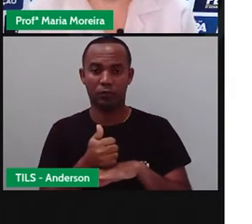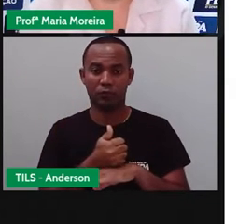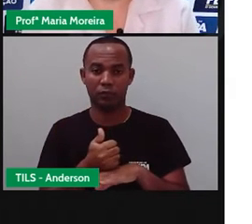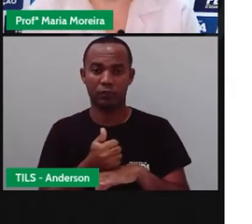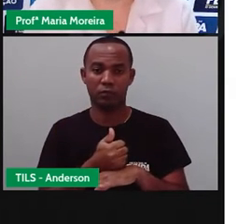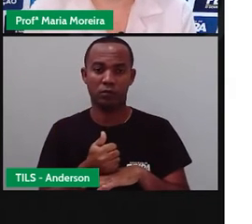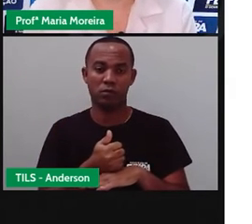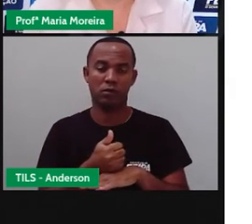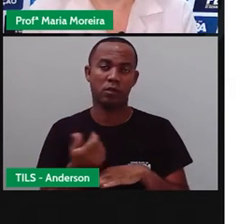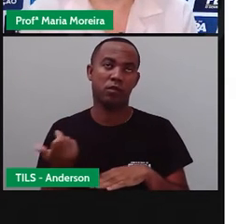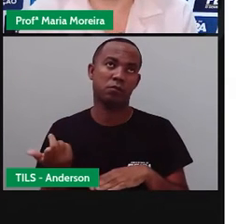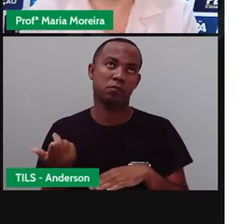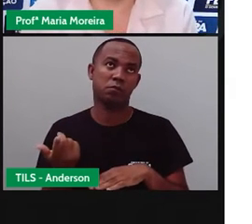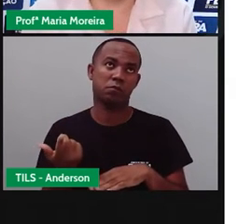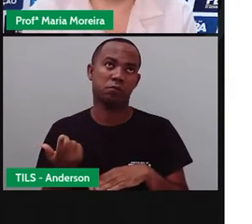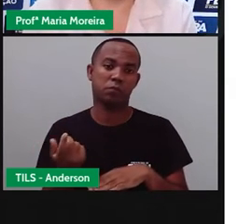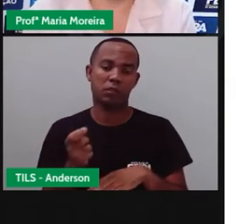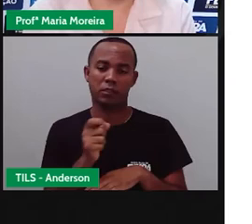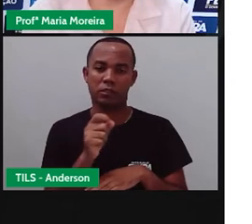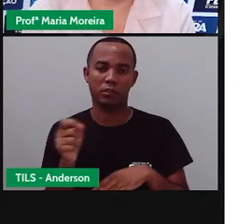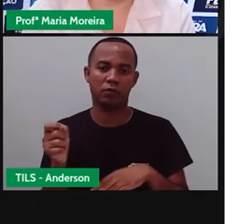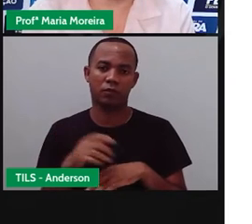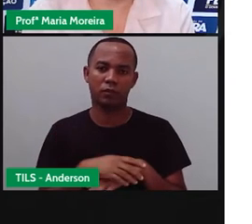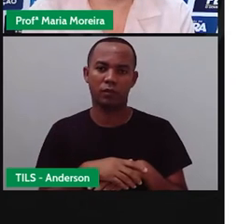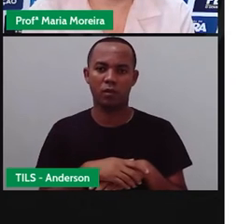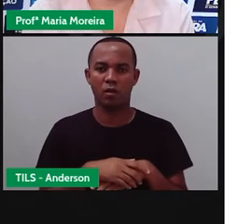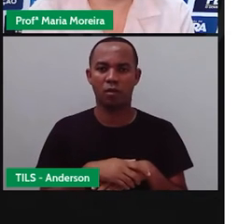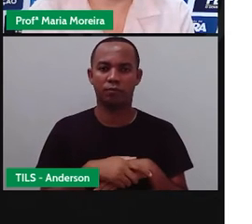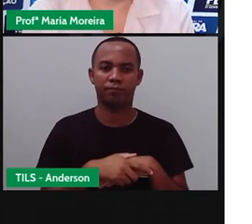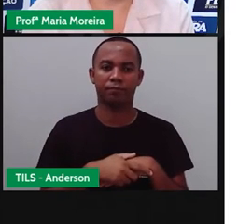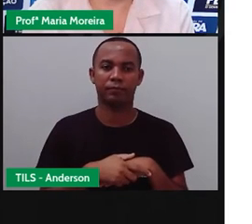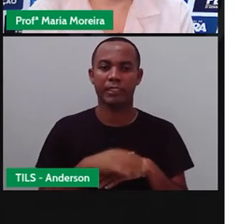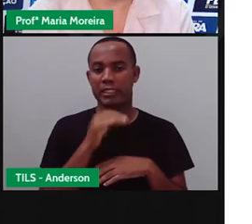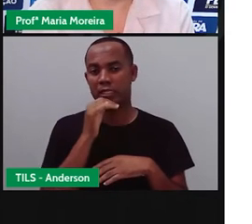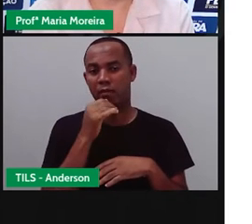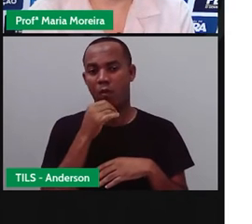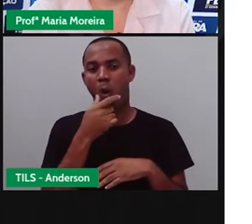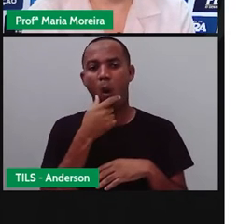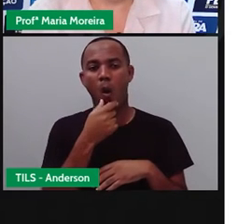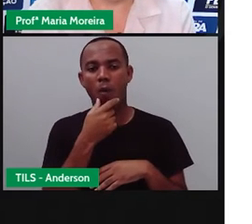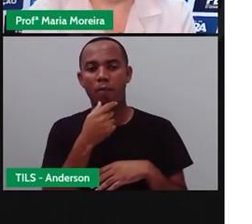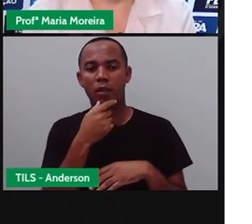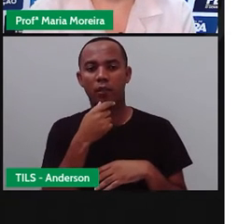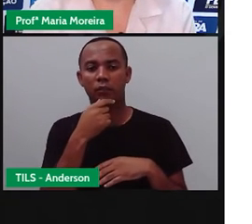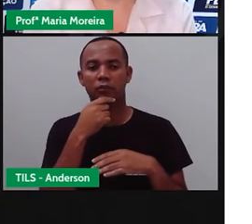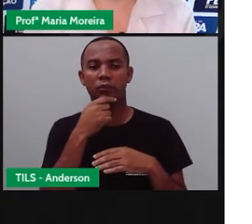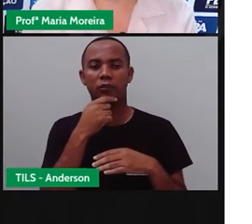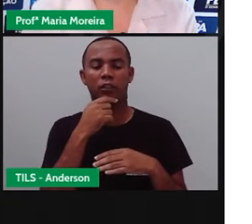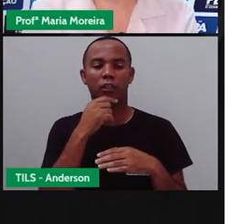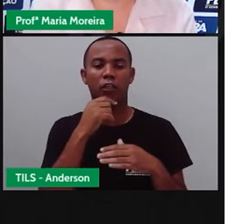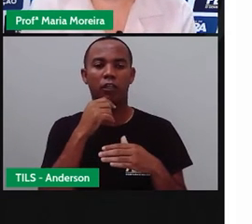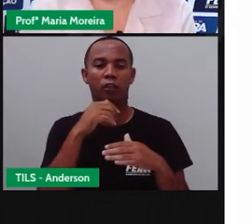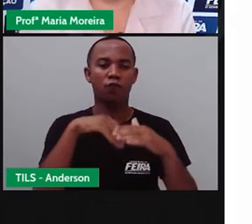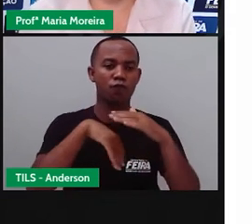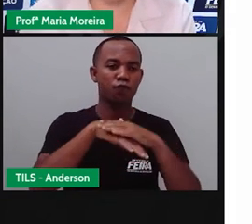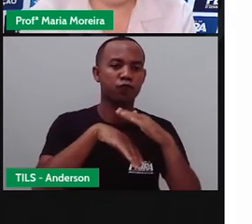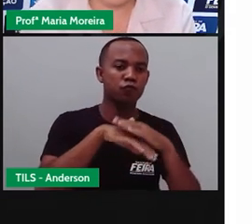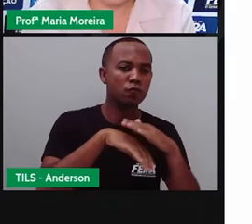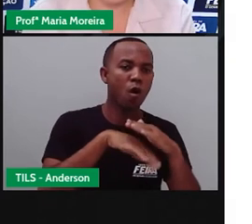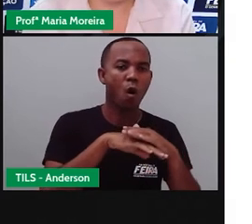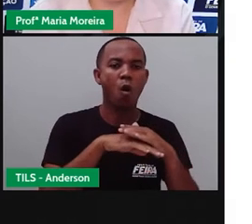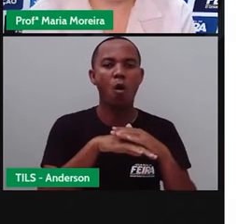pronto vamos imaginar aqui né colocando um exemplo jogador de futebol ah ah mas aí Eu